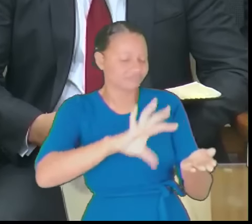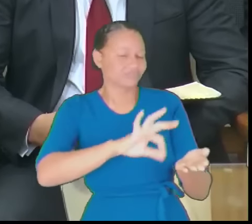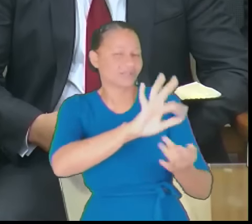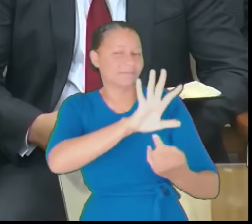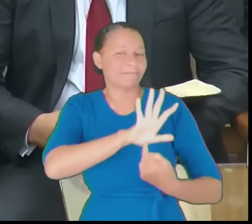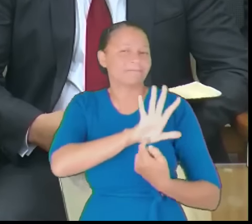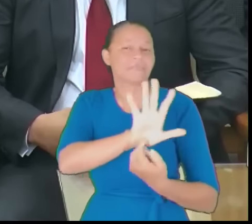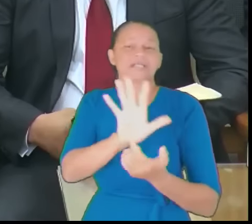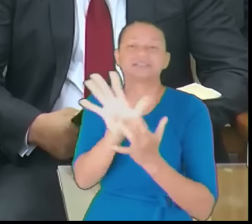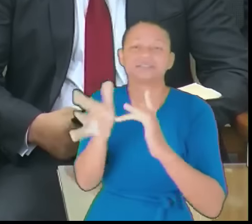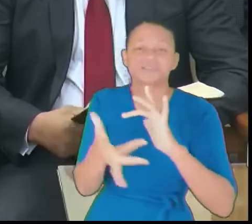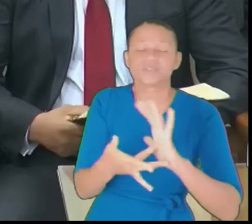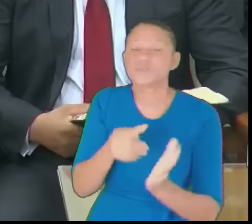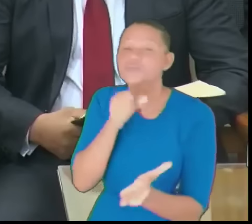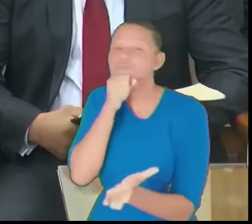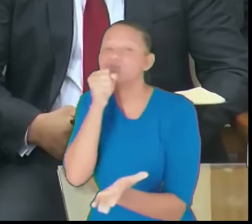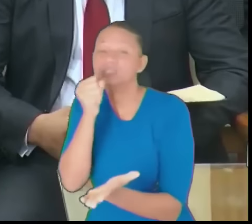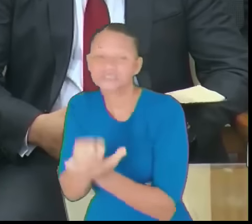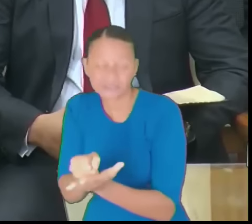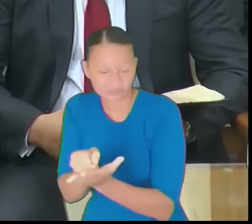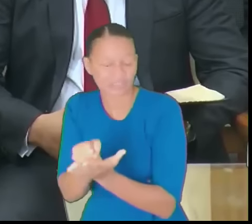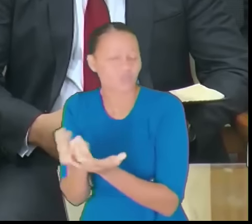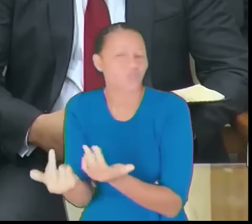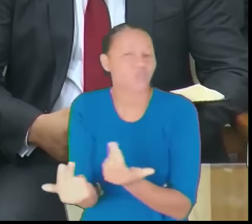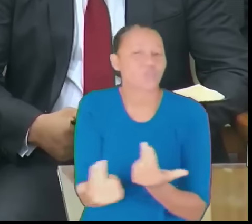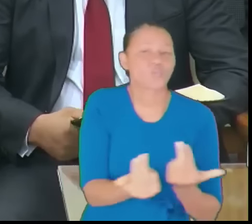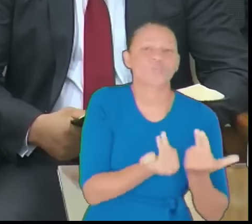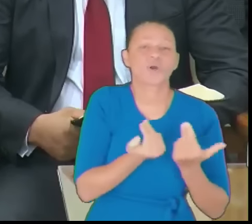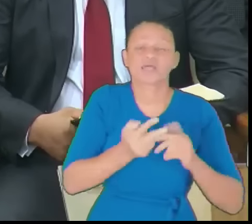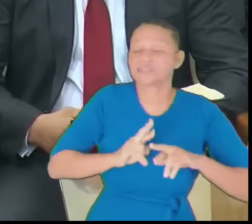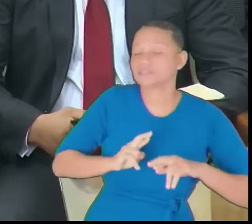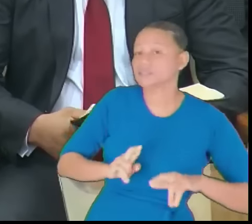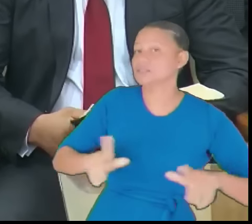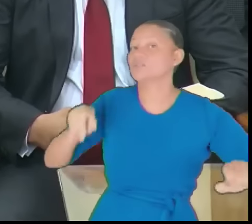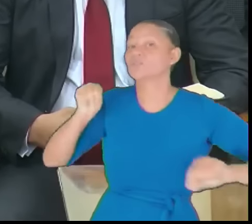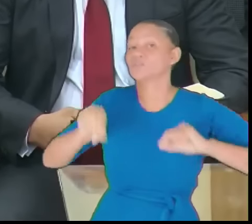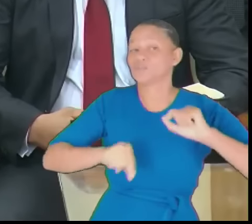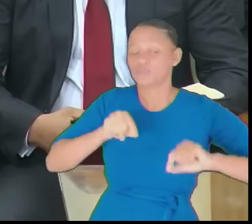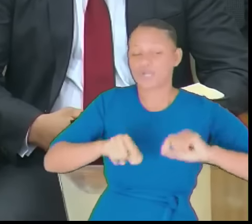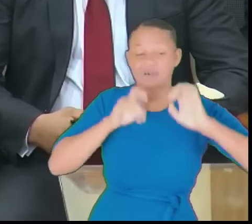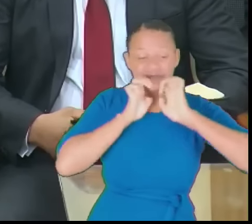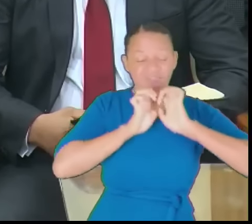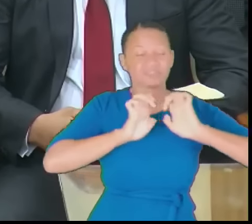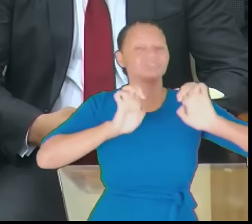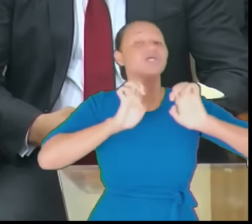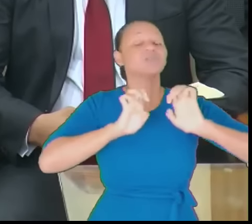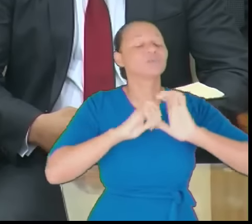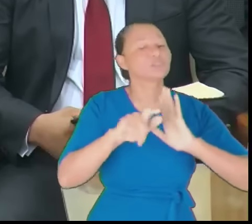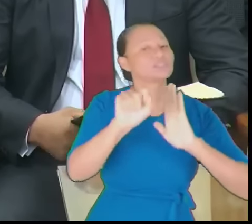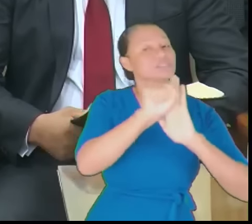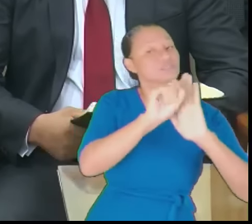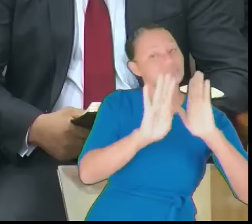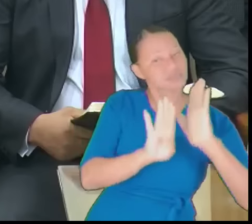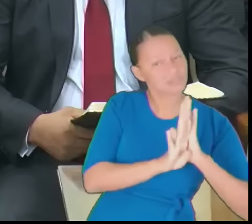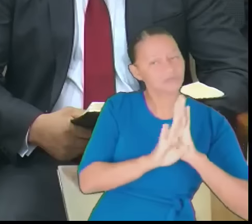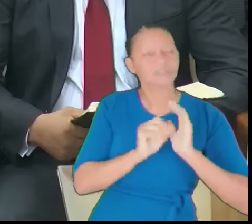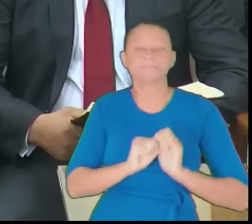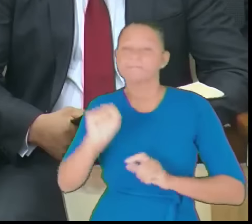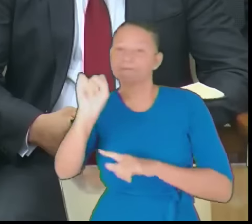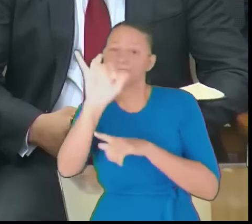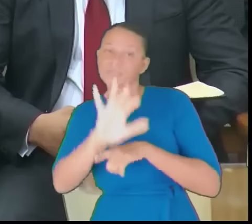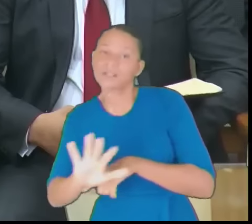O Antigo Testamento é o mesmo Evangelho. A diferença é que é o Evangelho em símbolos, é o Evangelho em figuras,